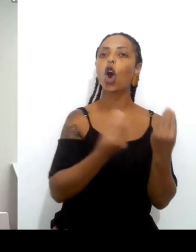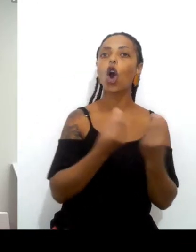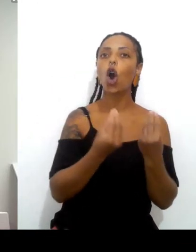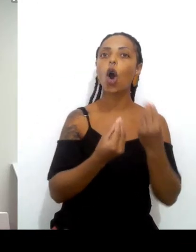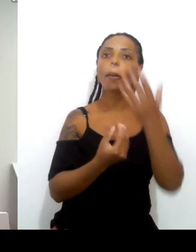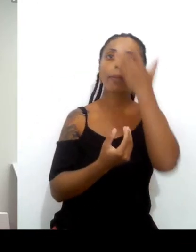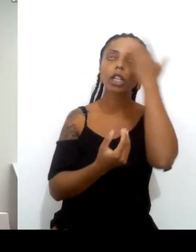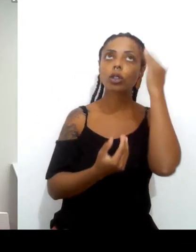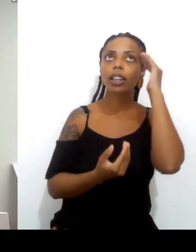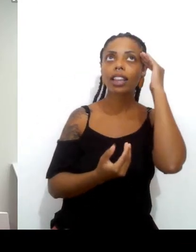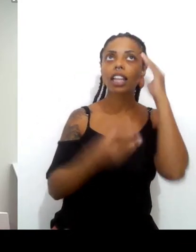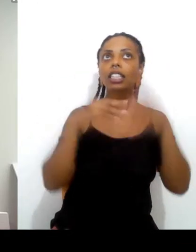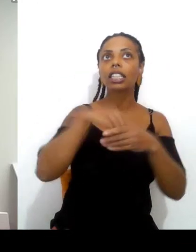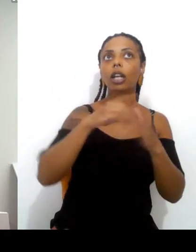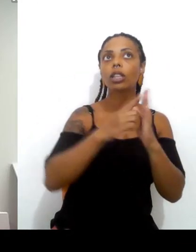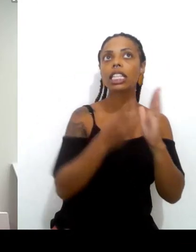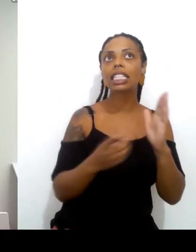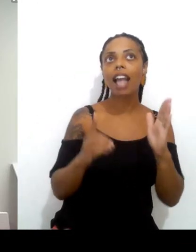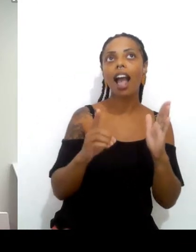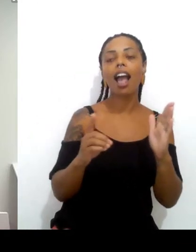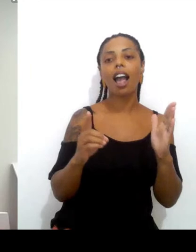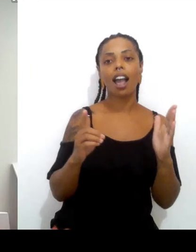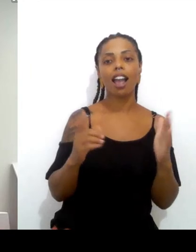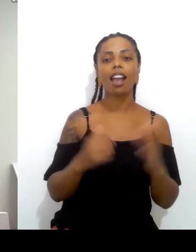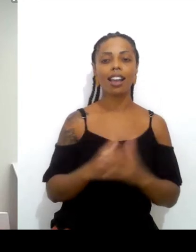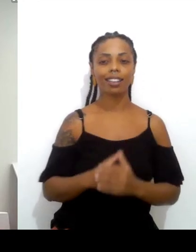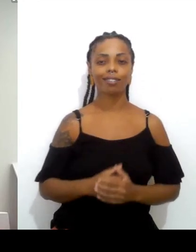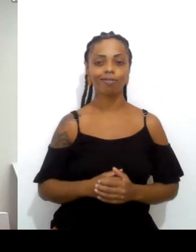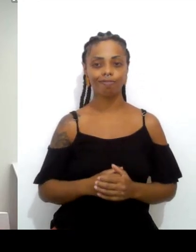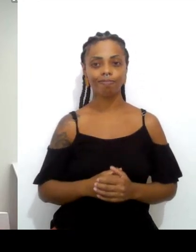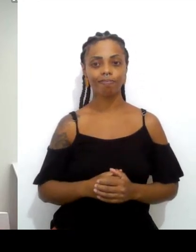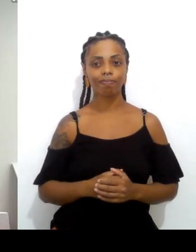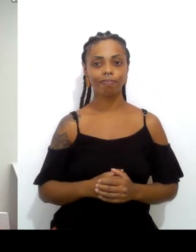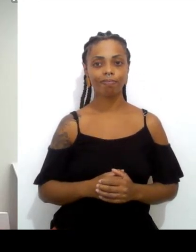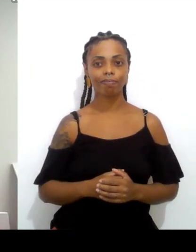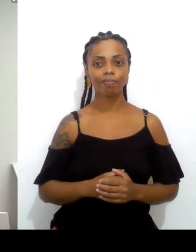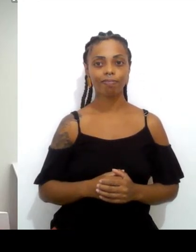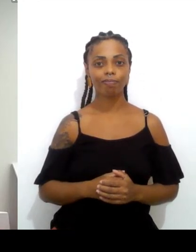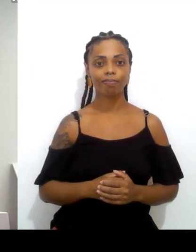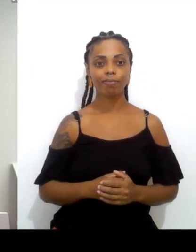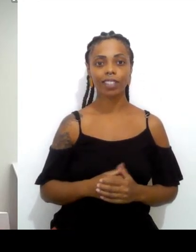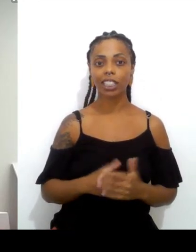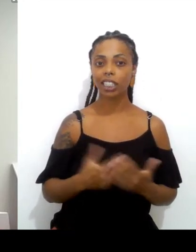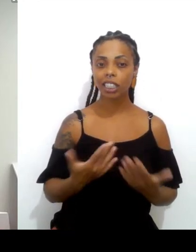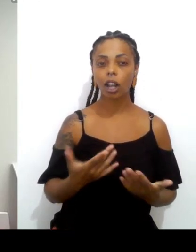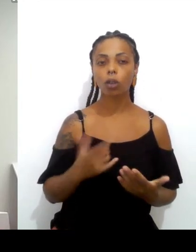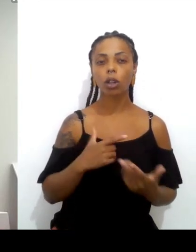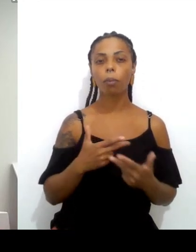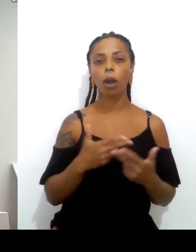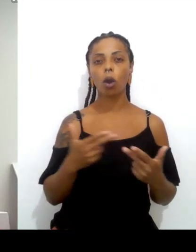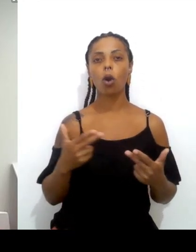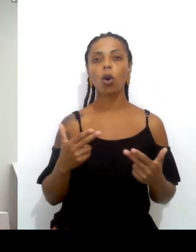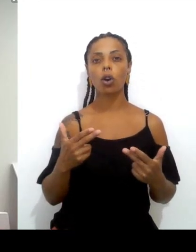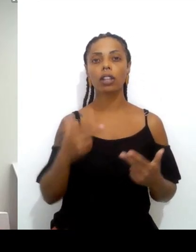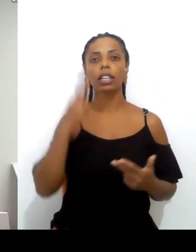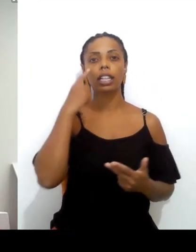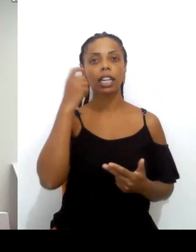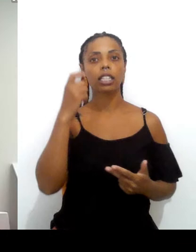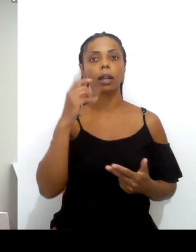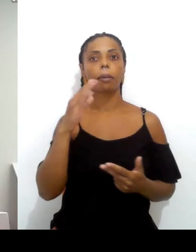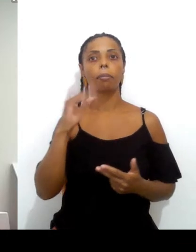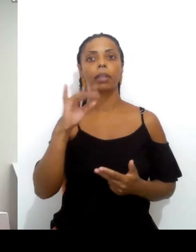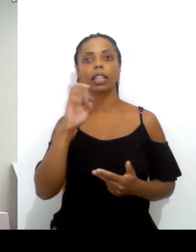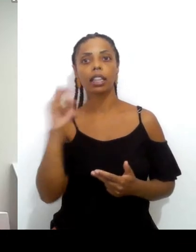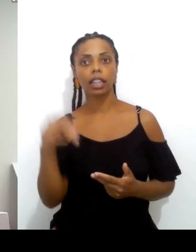Design tem um encontro interessante entre Bita e bacon que era